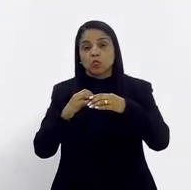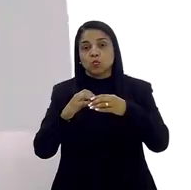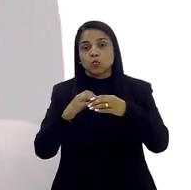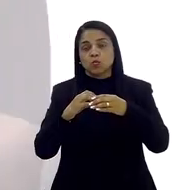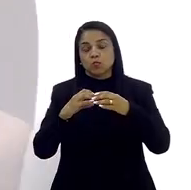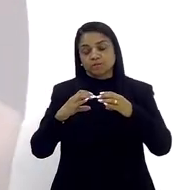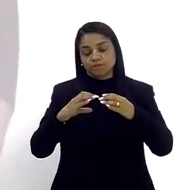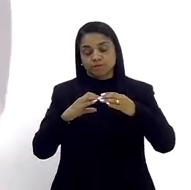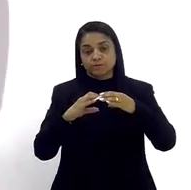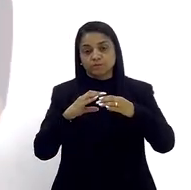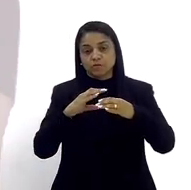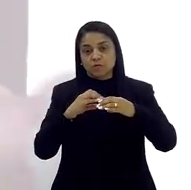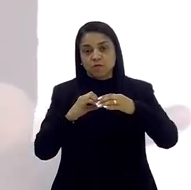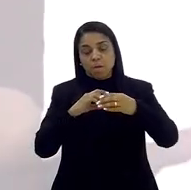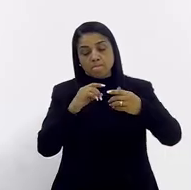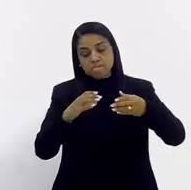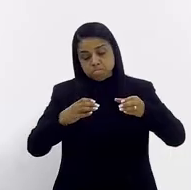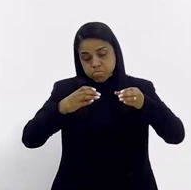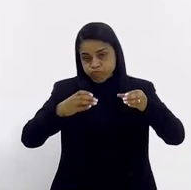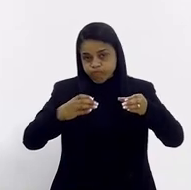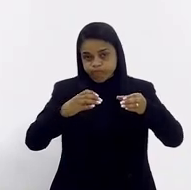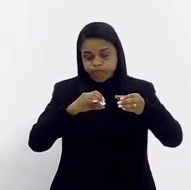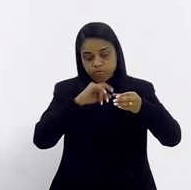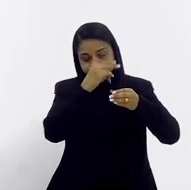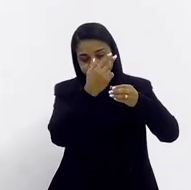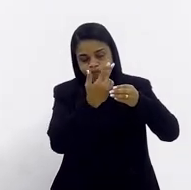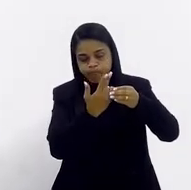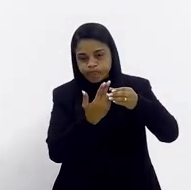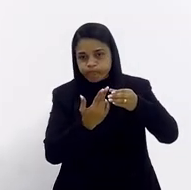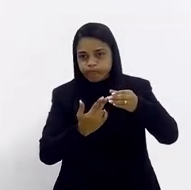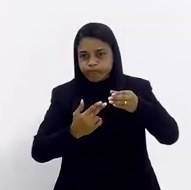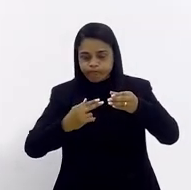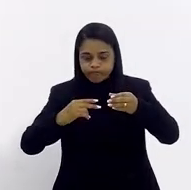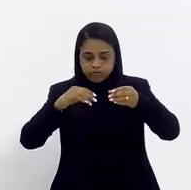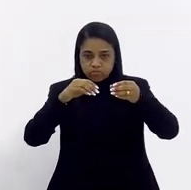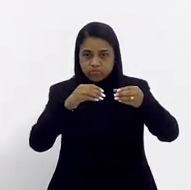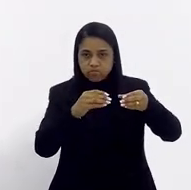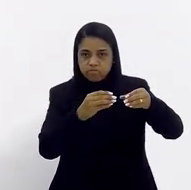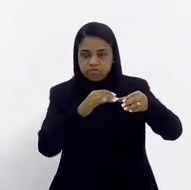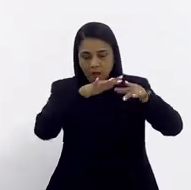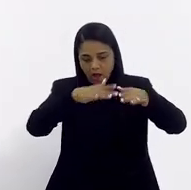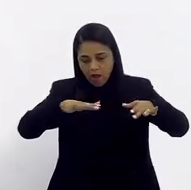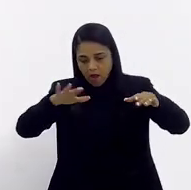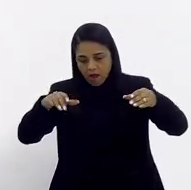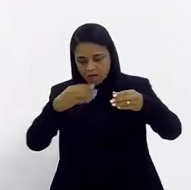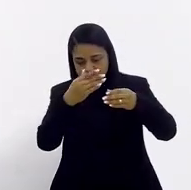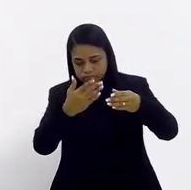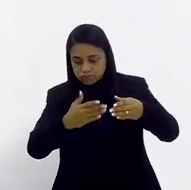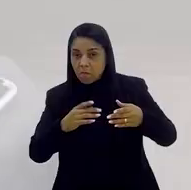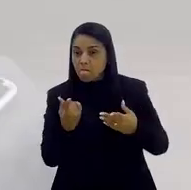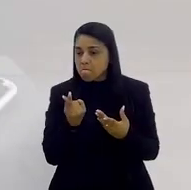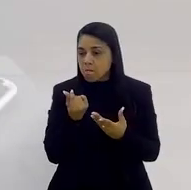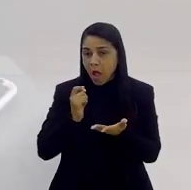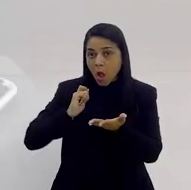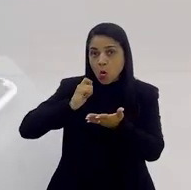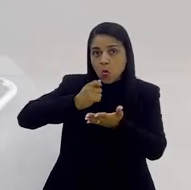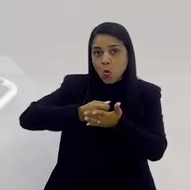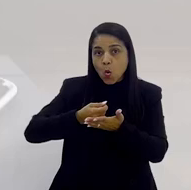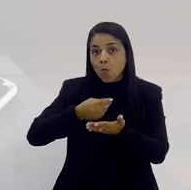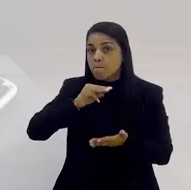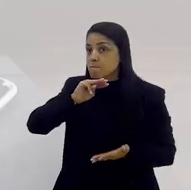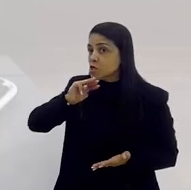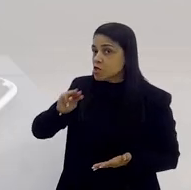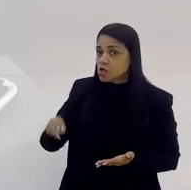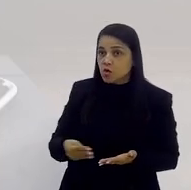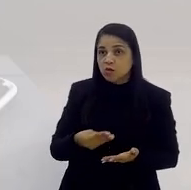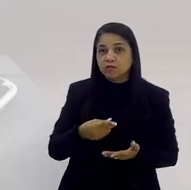né porque a pessoa pagou milhões para ir numa excursão aonde na primeira página ele